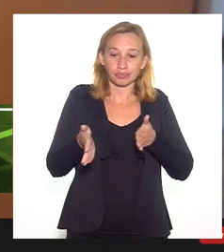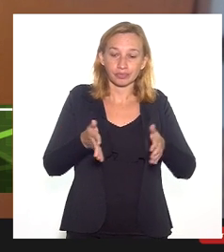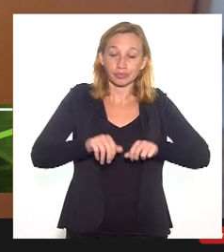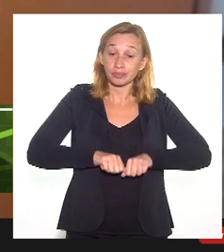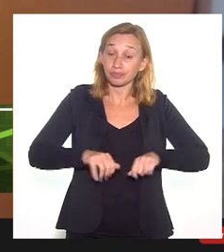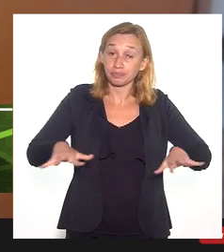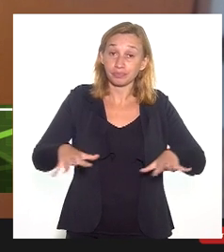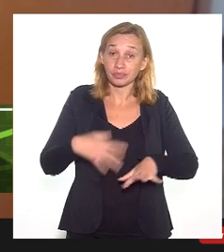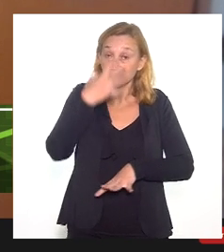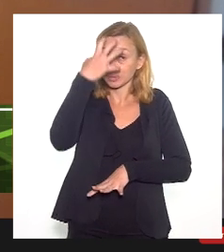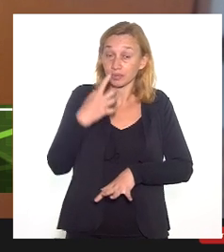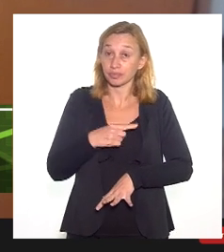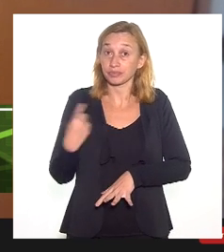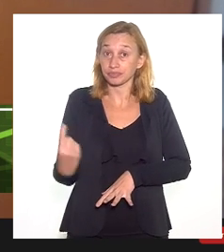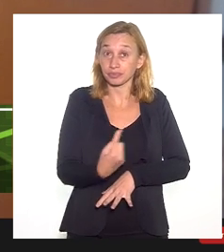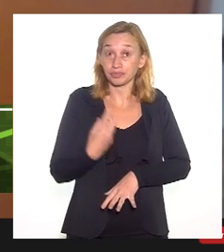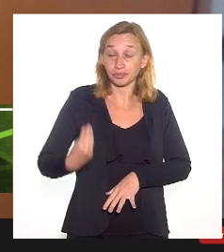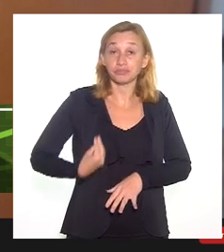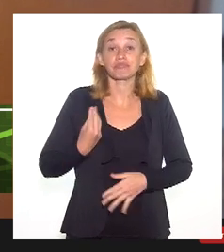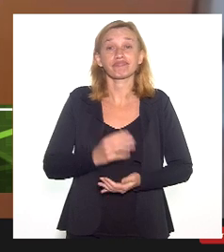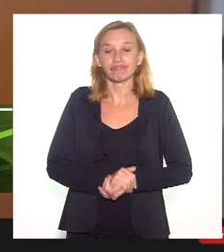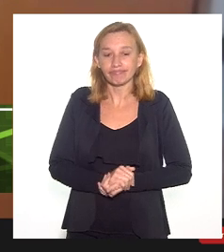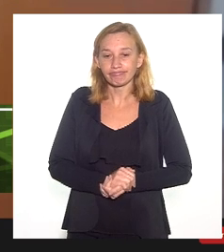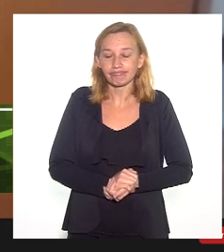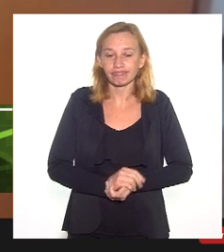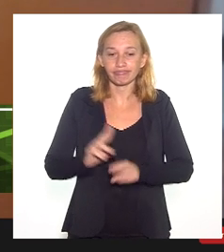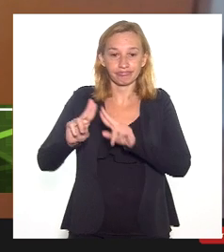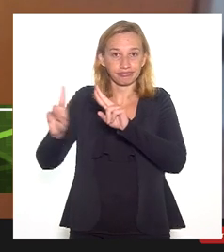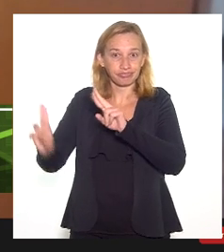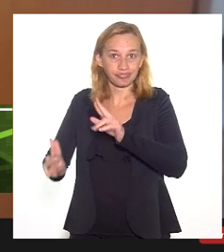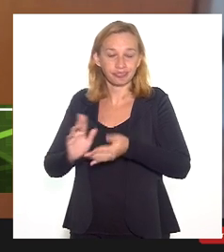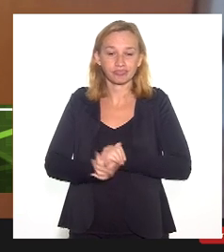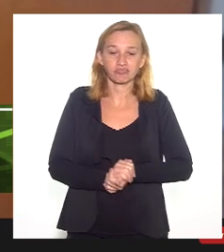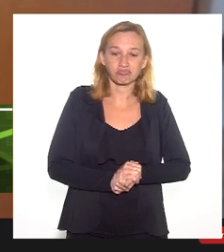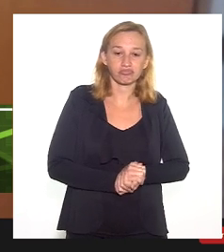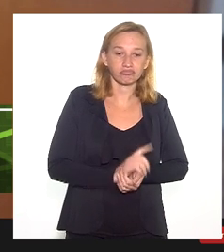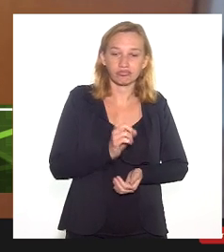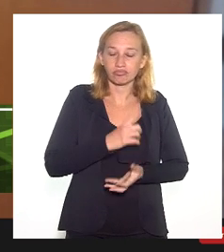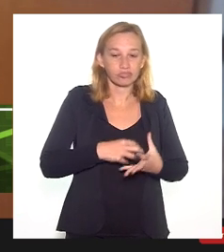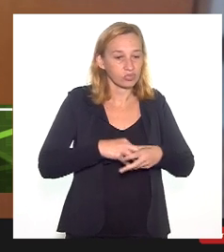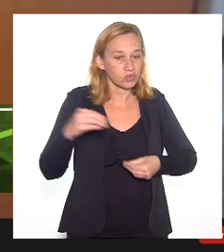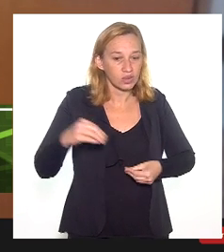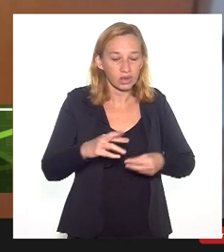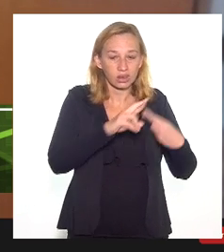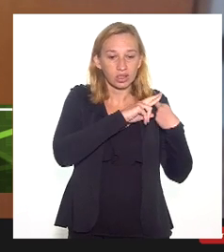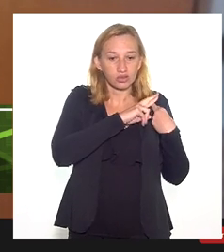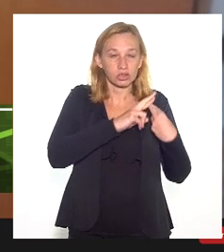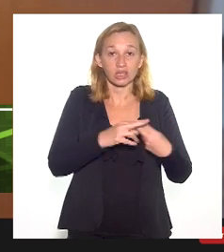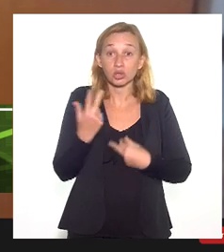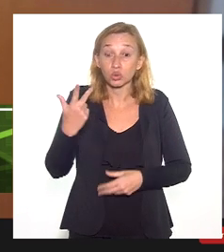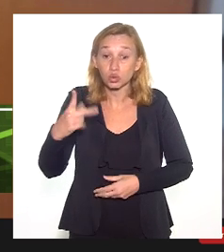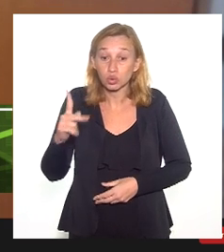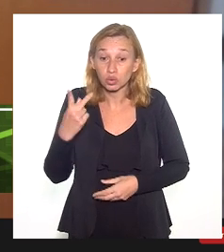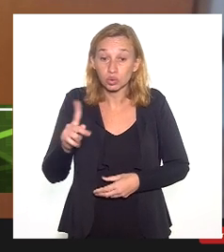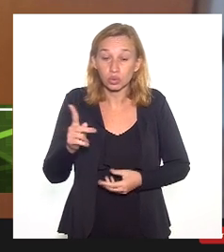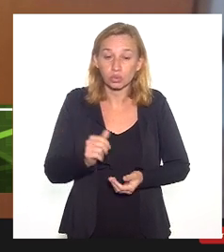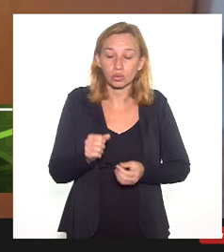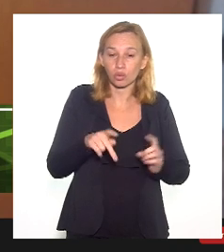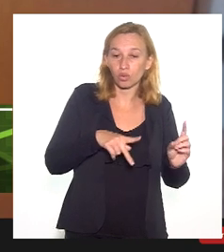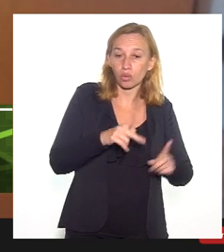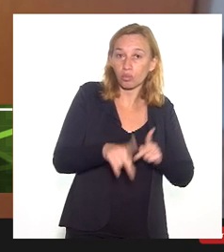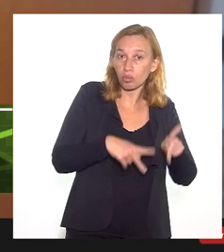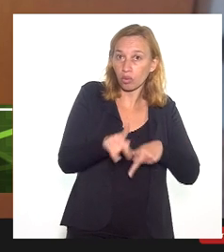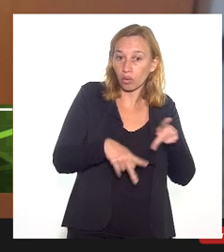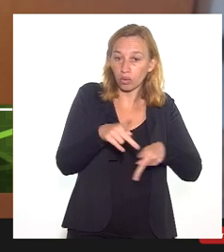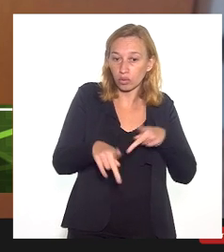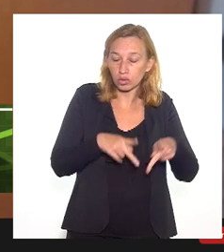da nossa geração. E a UERJ não fugiu às suas responsabilidades para com a população